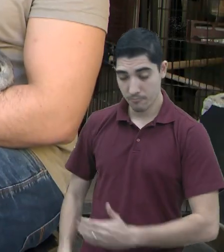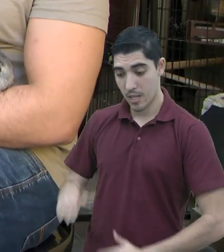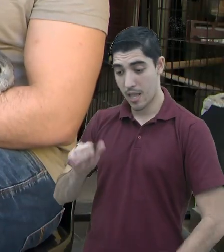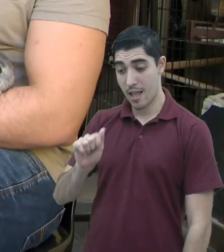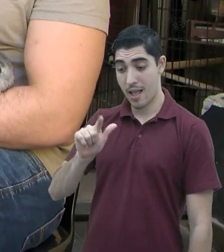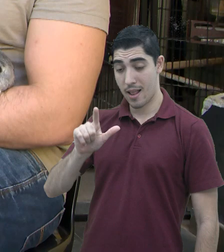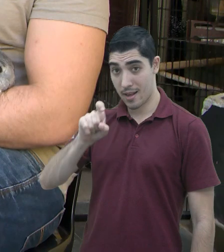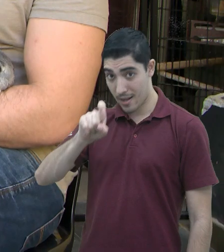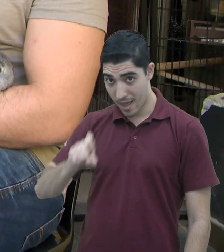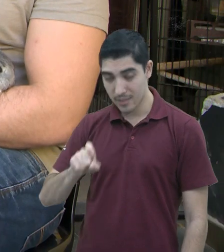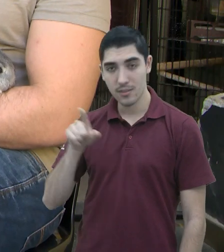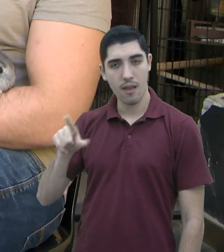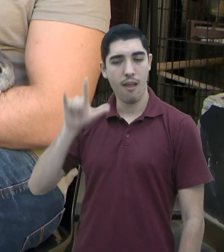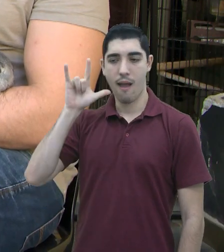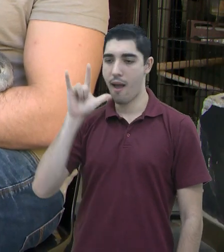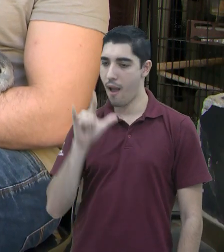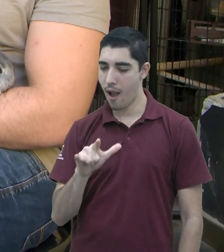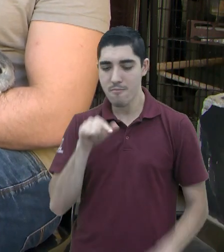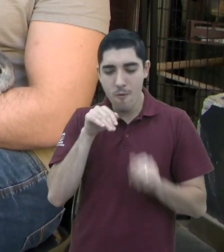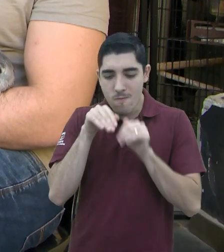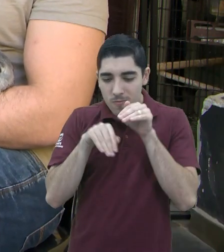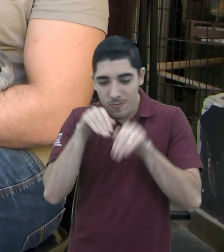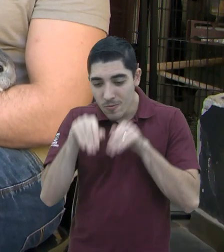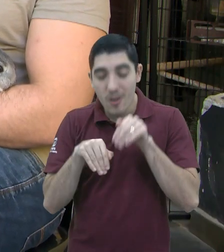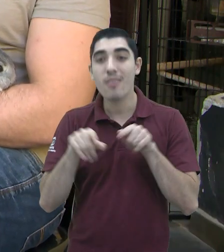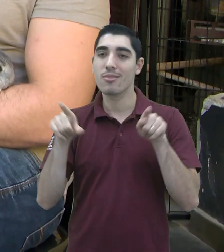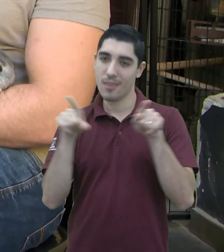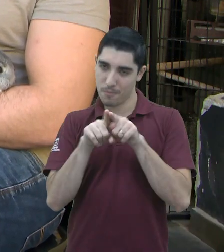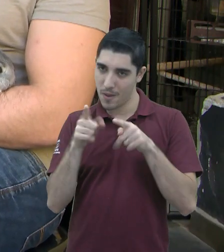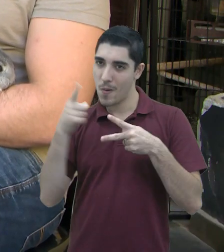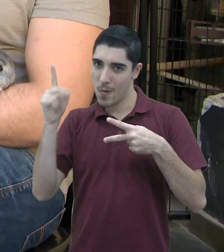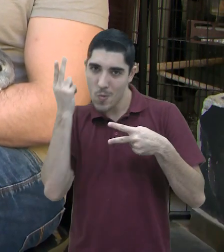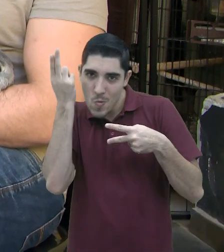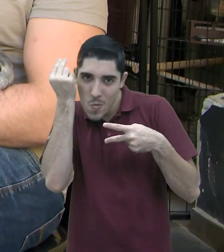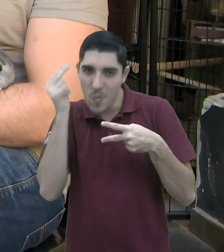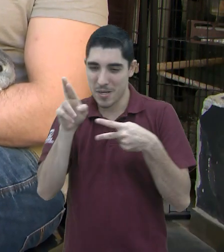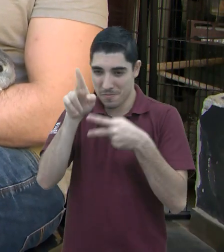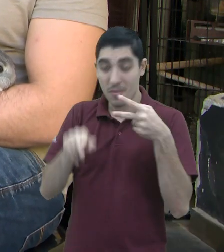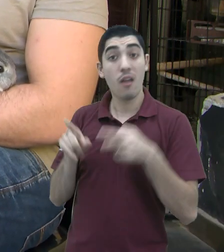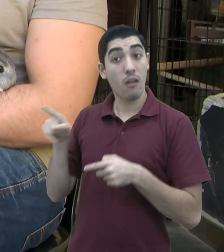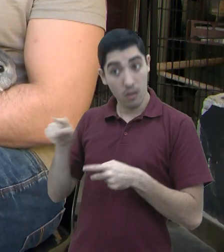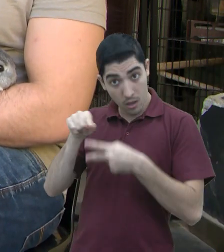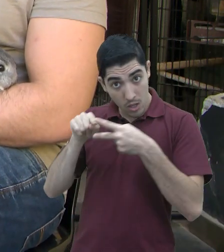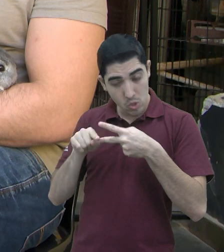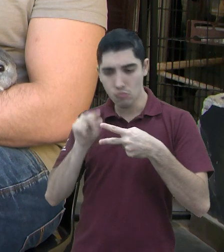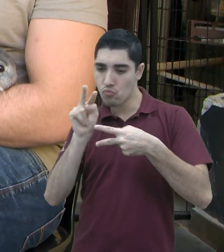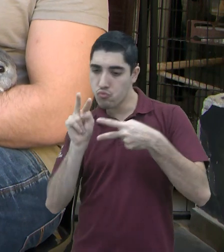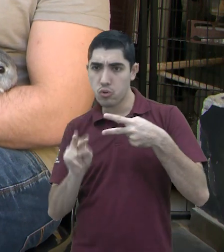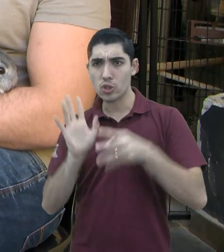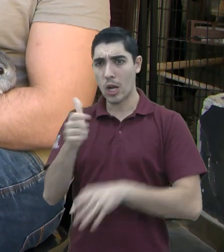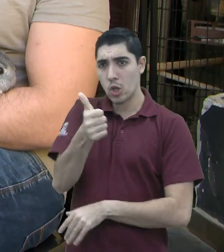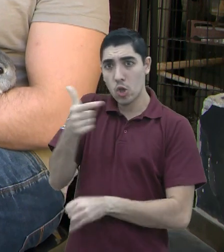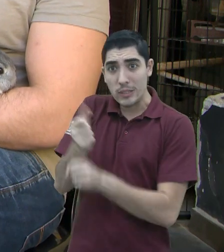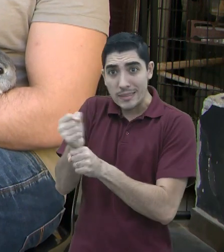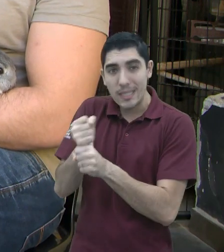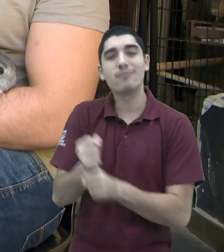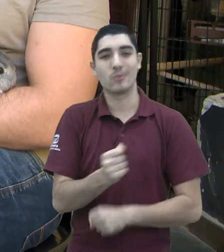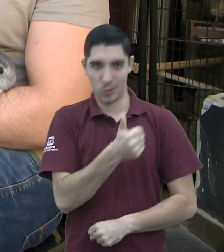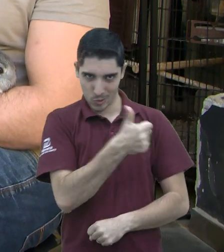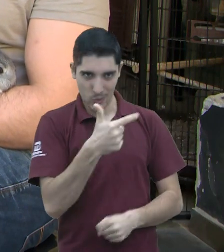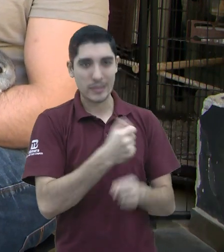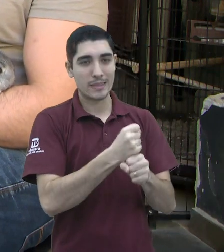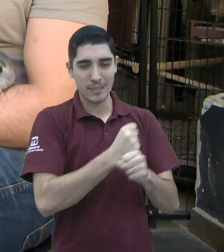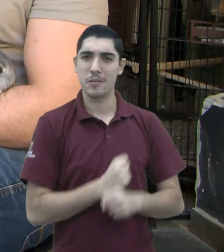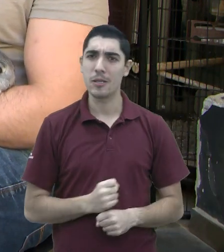O Alex é um apaixonado tanto por roedores quanto por lagomorfos, é por isso que ele já cria esses animais há 12 anos, né, Alex?